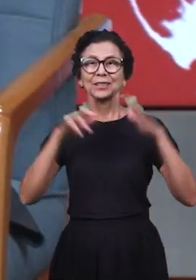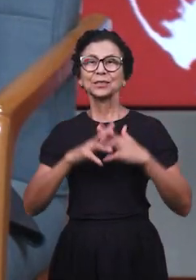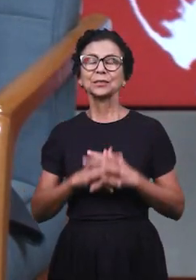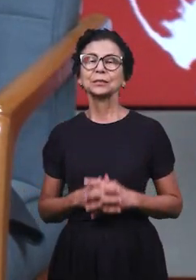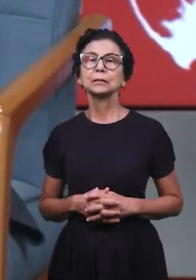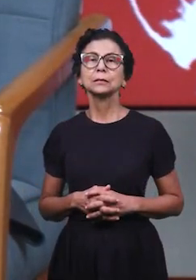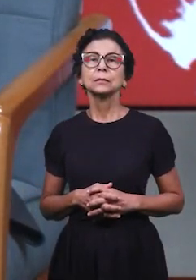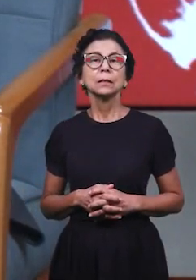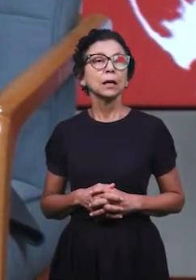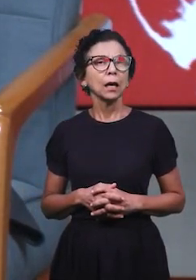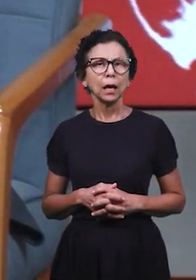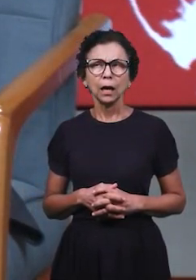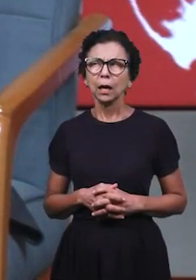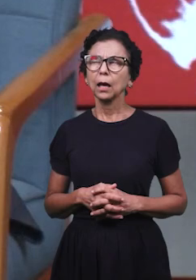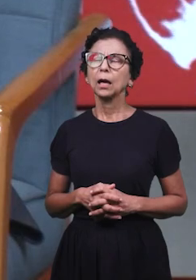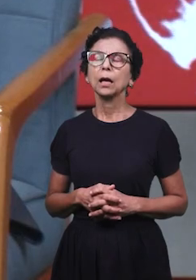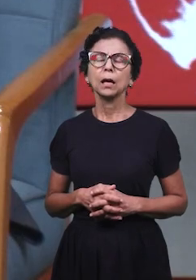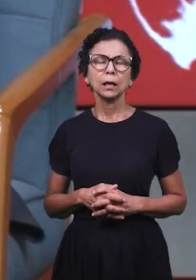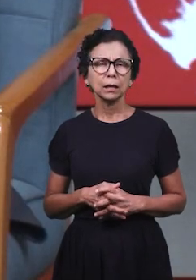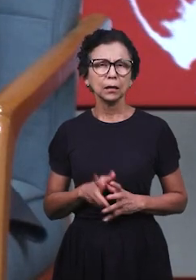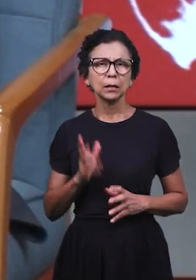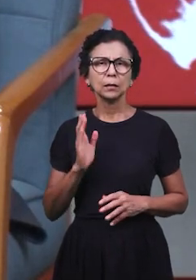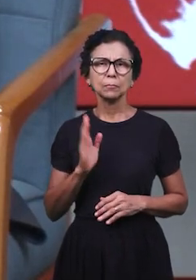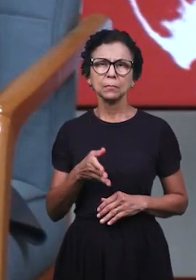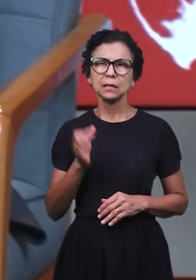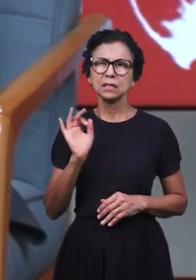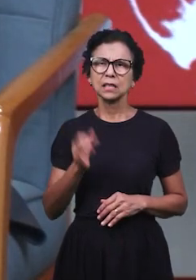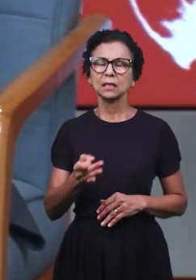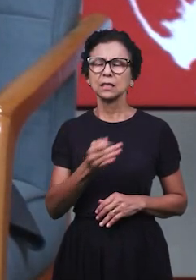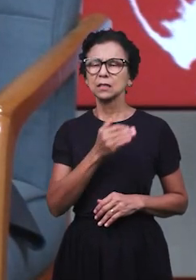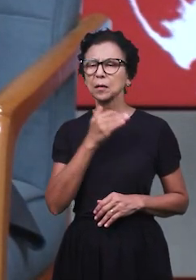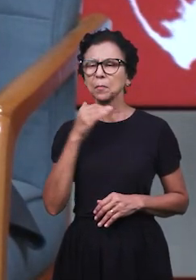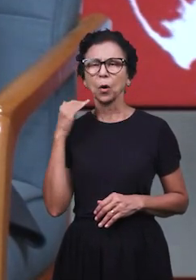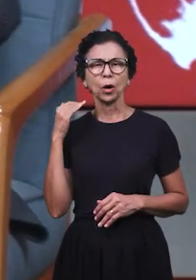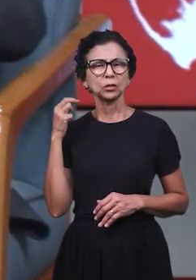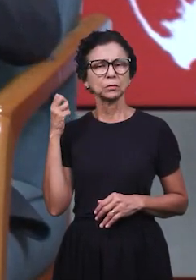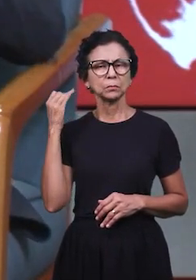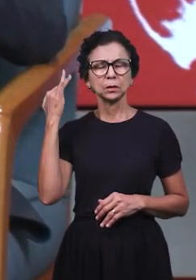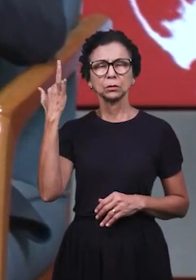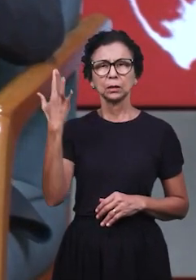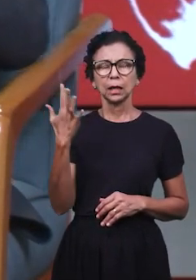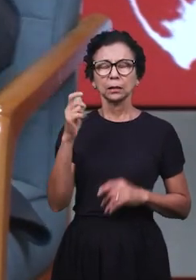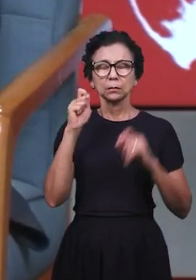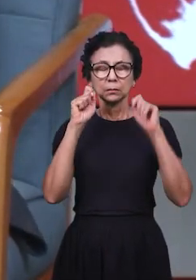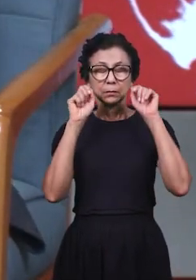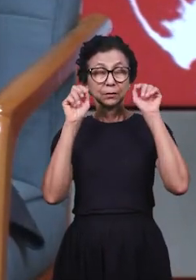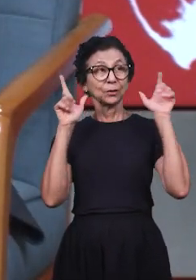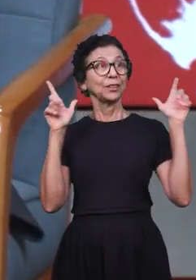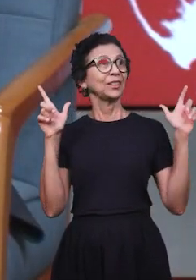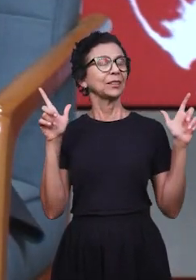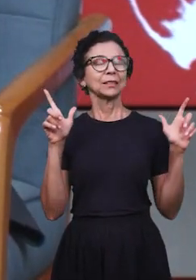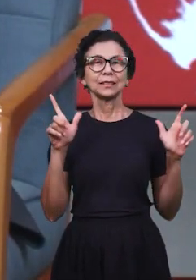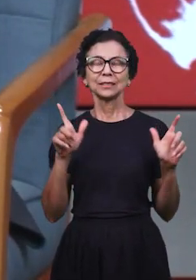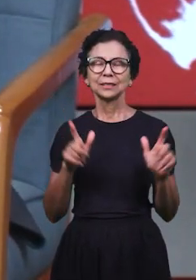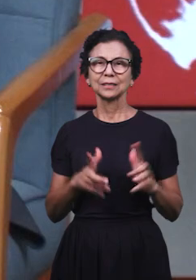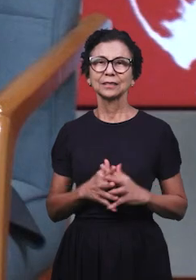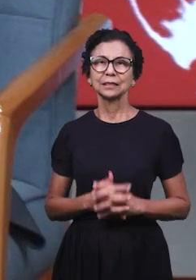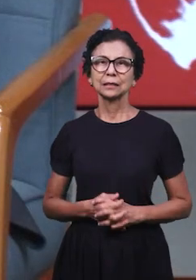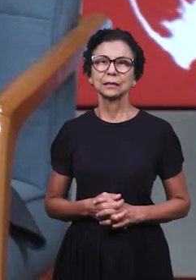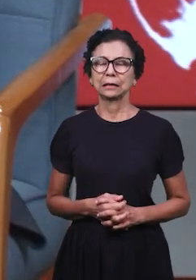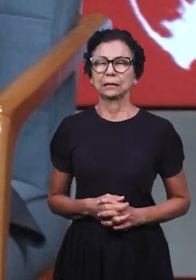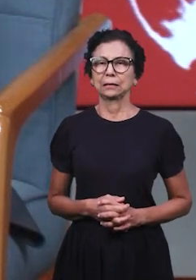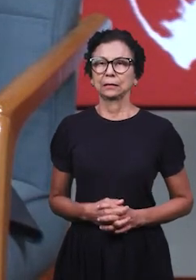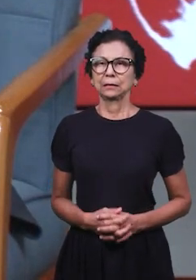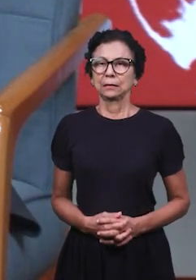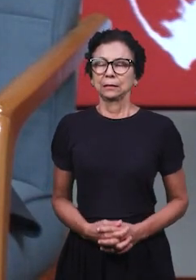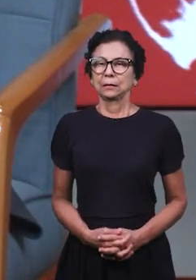ter morrido naquela madrugada, e naquela madrugada essa criança acordou. Veja, quando ela vai aos pés do